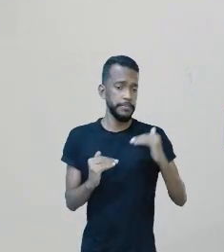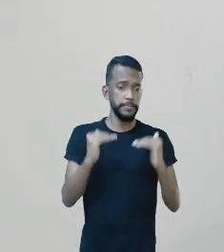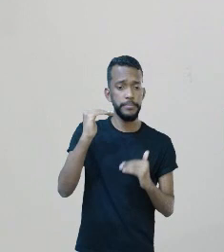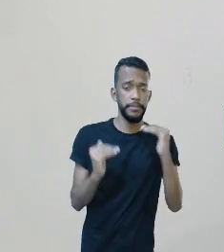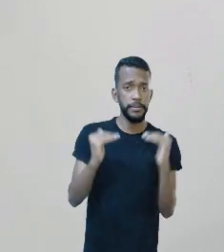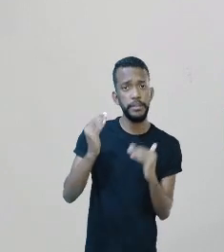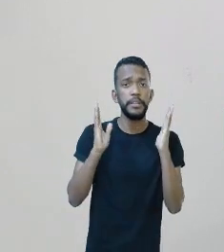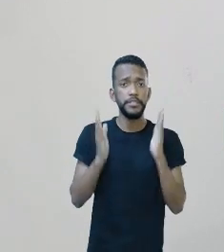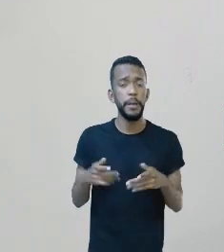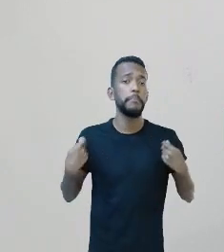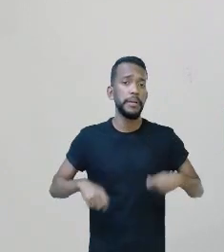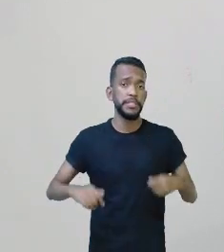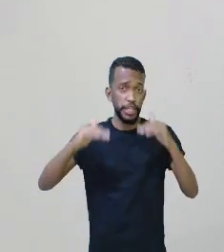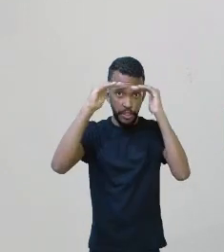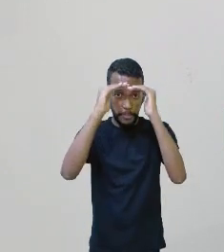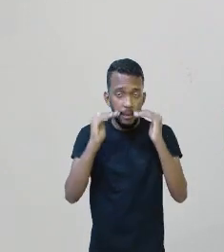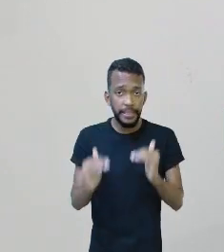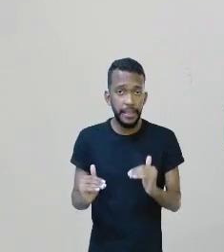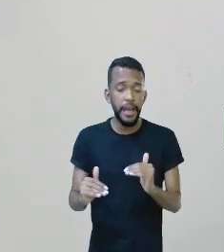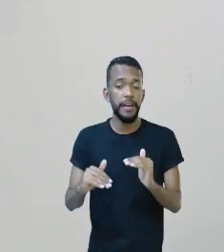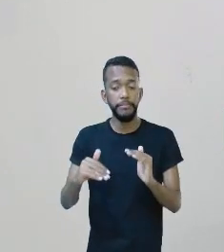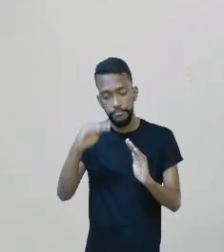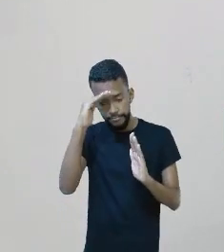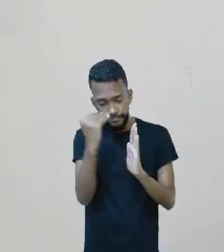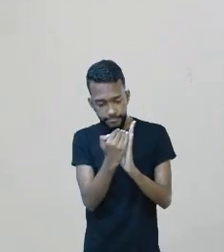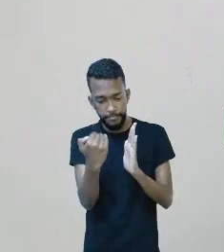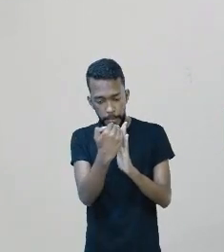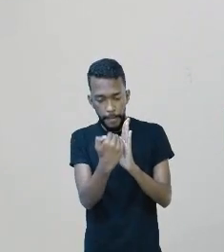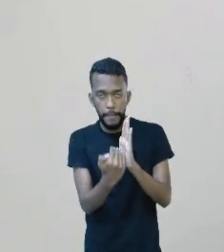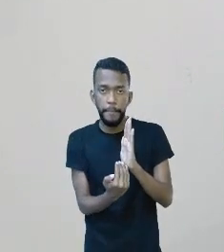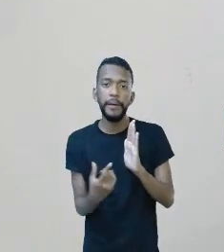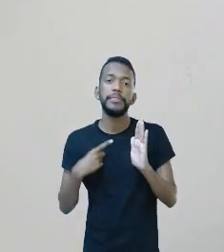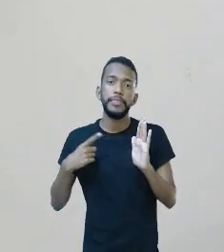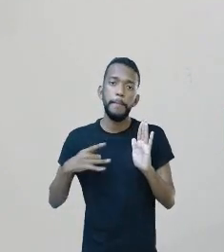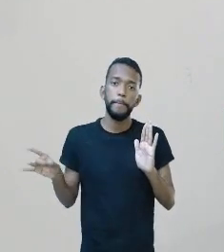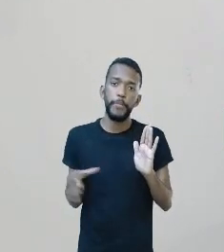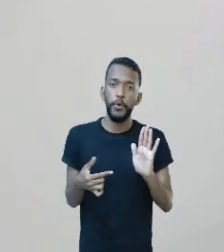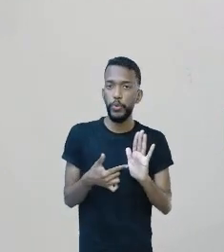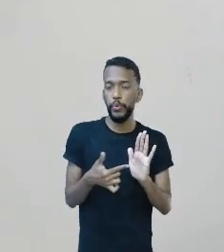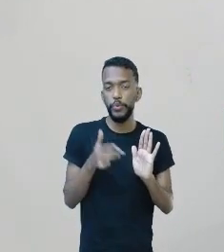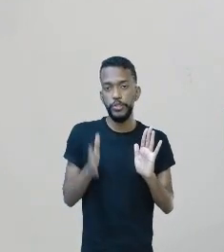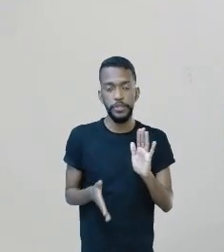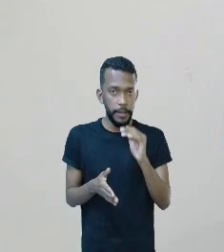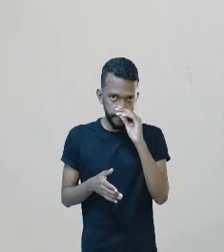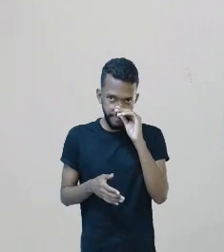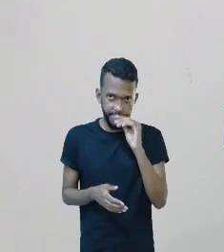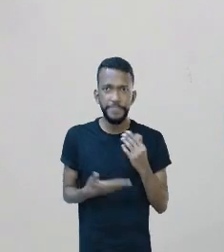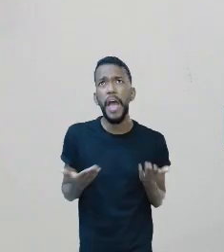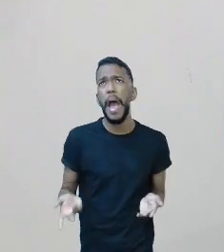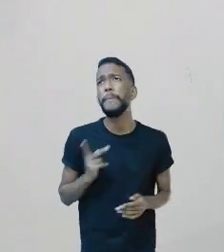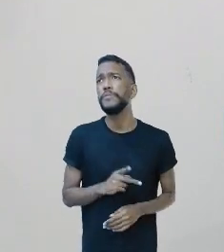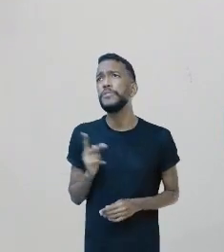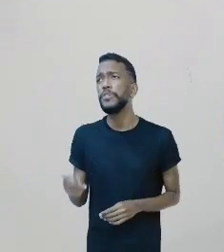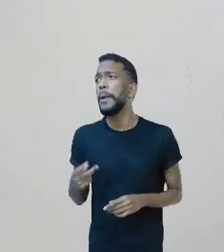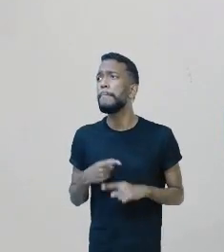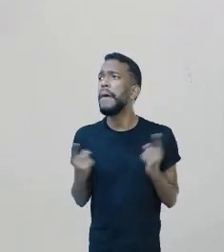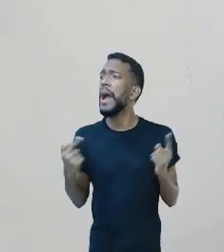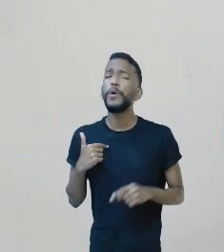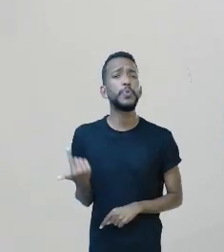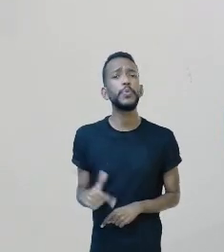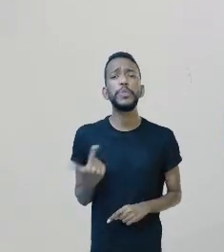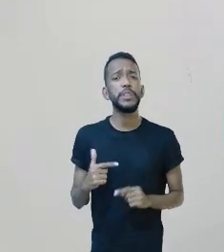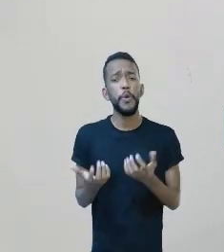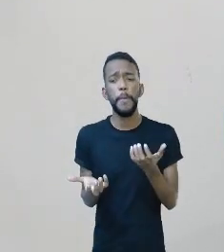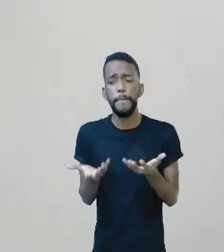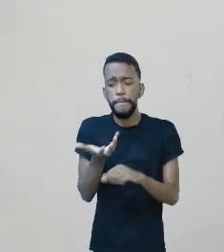respeitar exatamente as medidas que ali estão descritas. Professora, mas eu não tenho uma